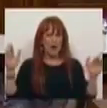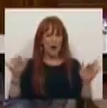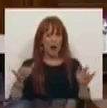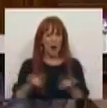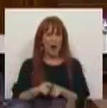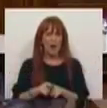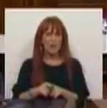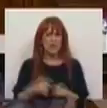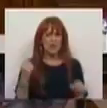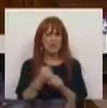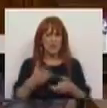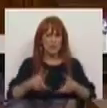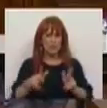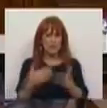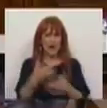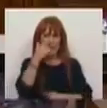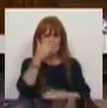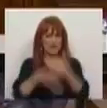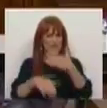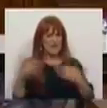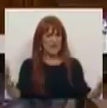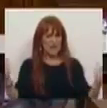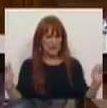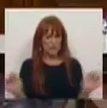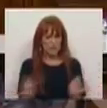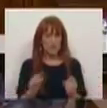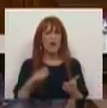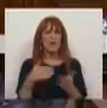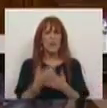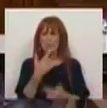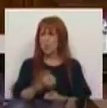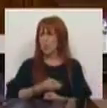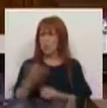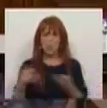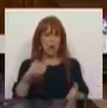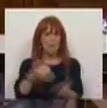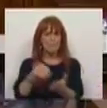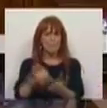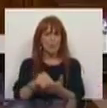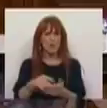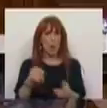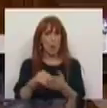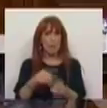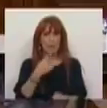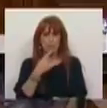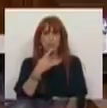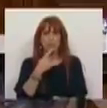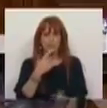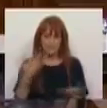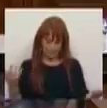reduziram os serviços disponibilizados às pessoas com deficiência e que conduziram muitas delas à pobreza ou à pobreza